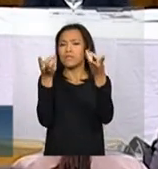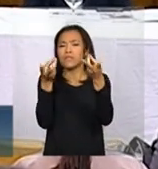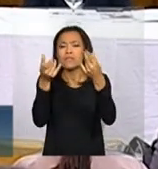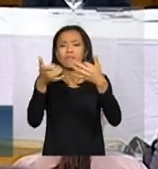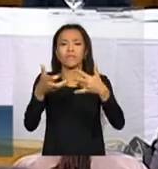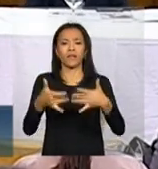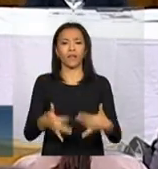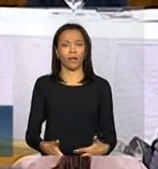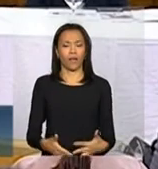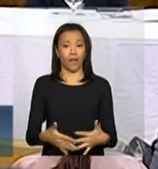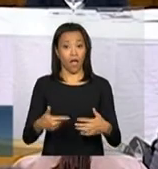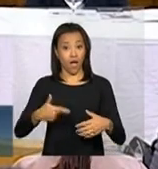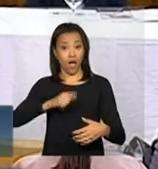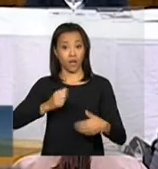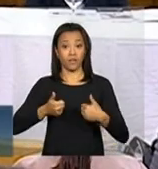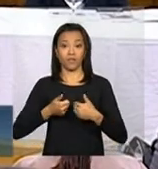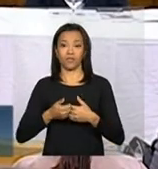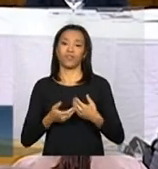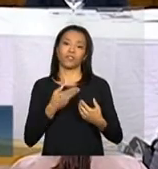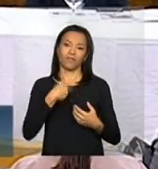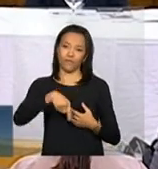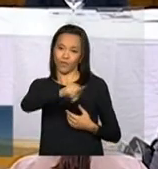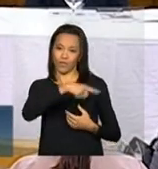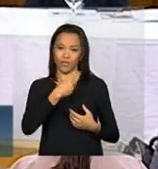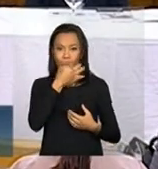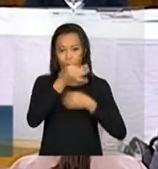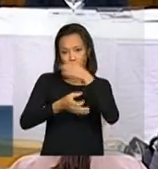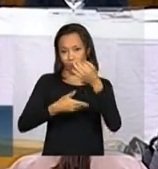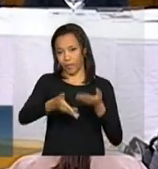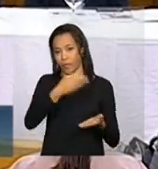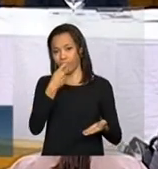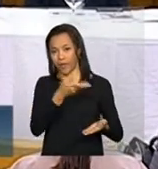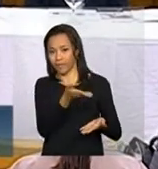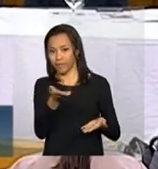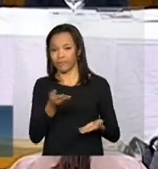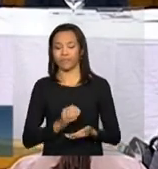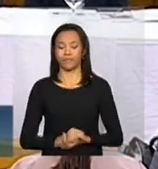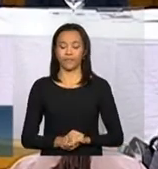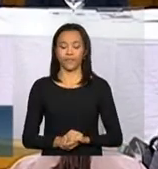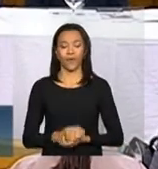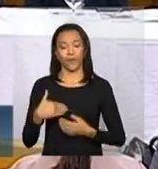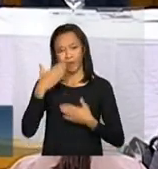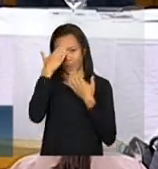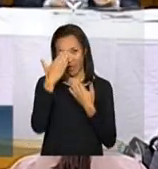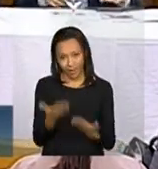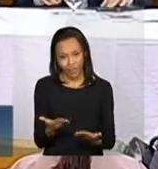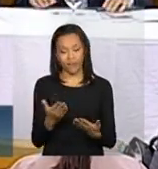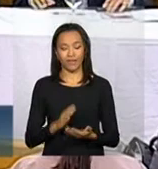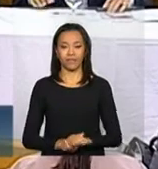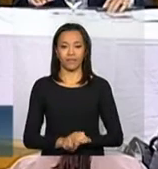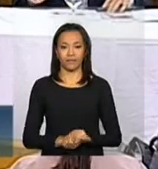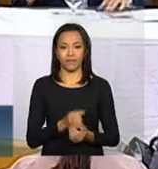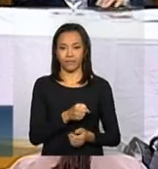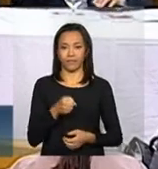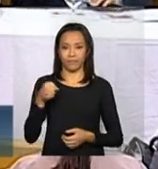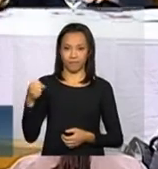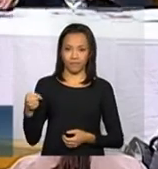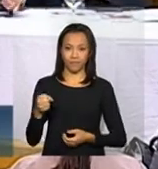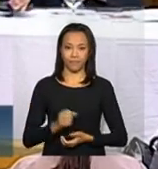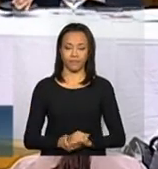aspectos antes da gente abrir a palavra para vocês. Obrigado, Pedro. Passar a palavra para o Daniel Avelino.